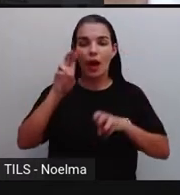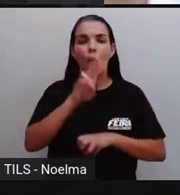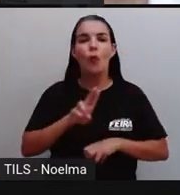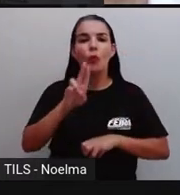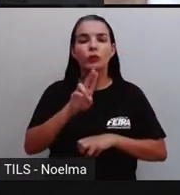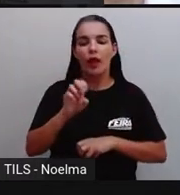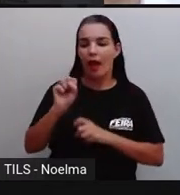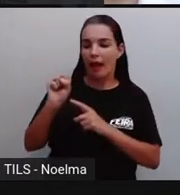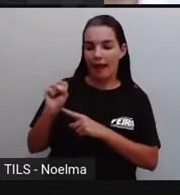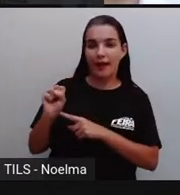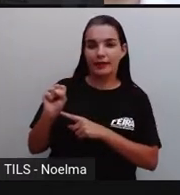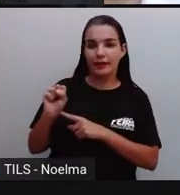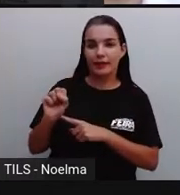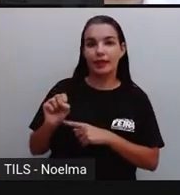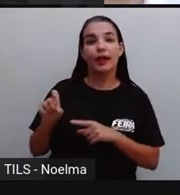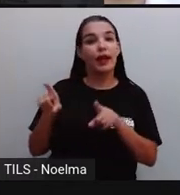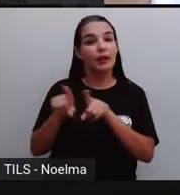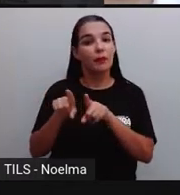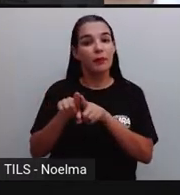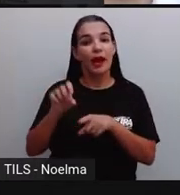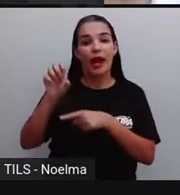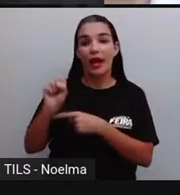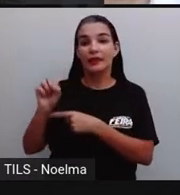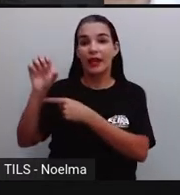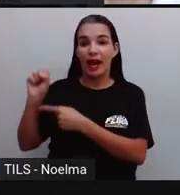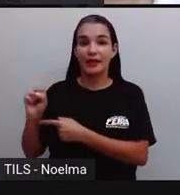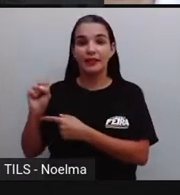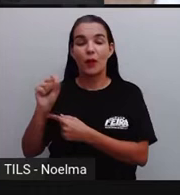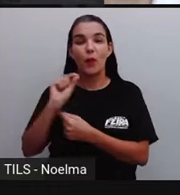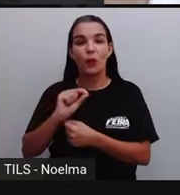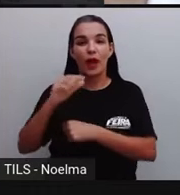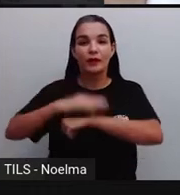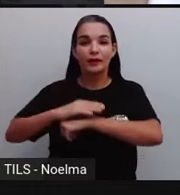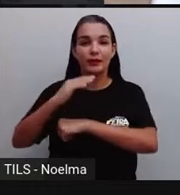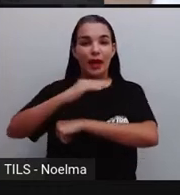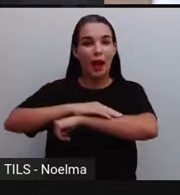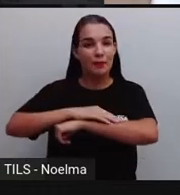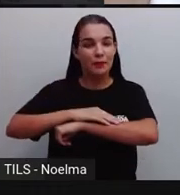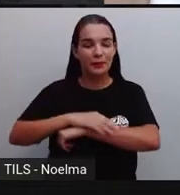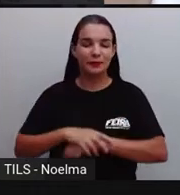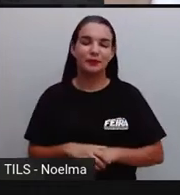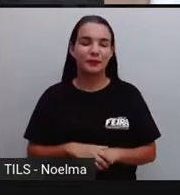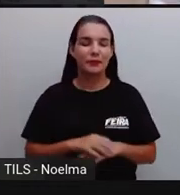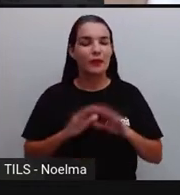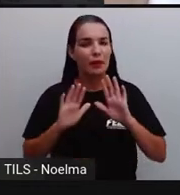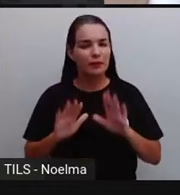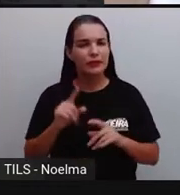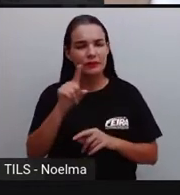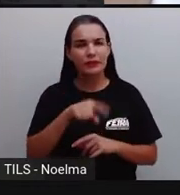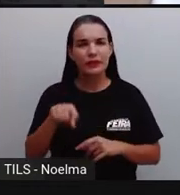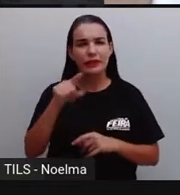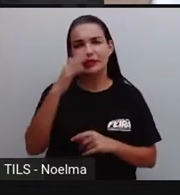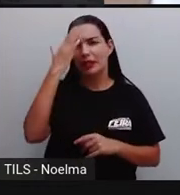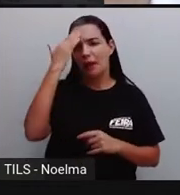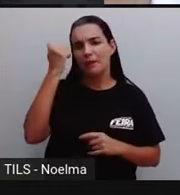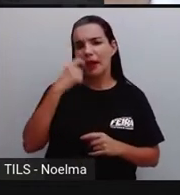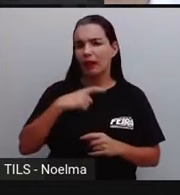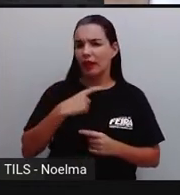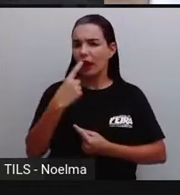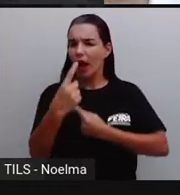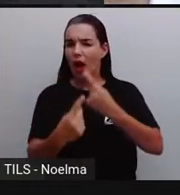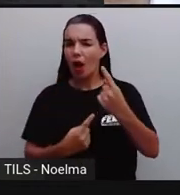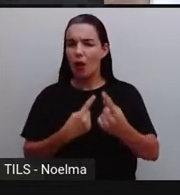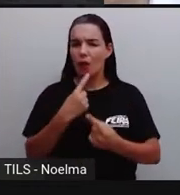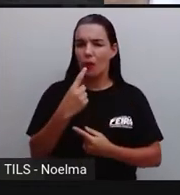uso do si de sapo. Mas vocês sabiam que em algumas situações,